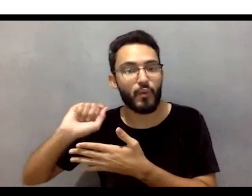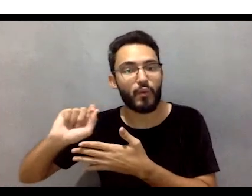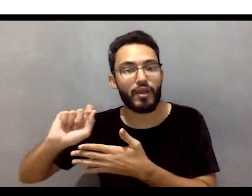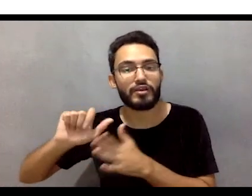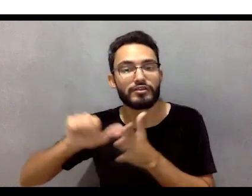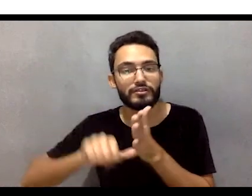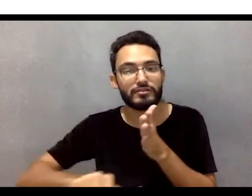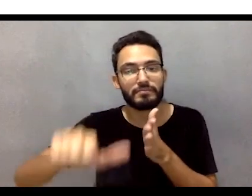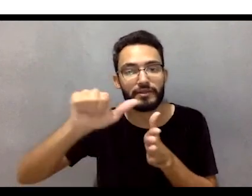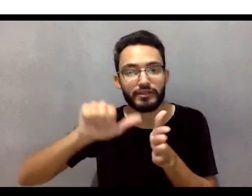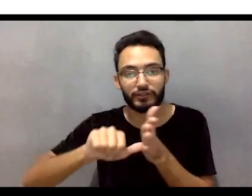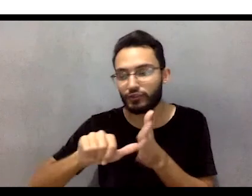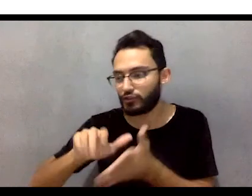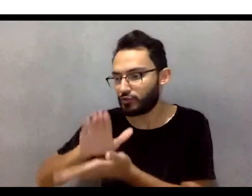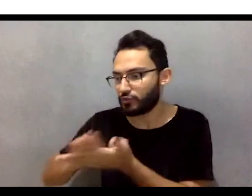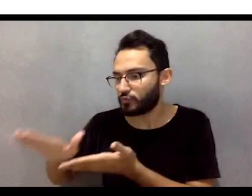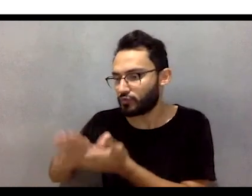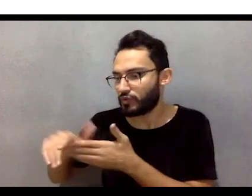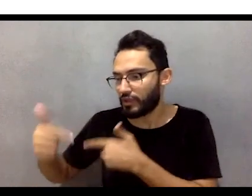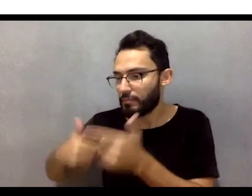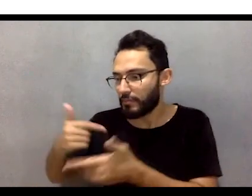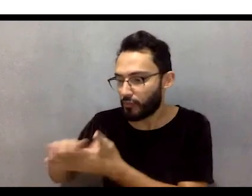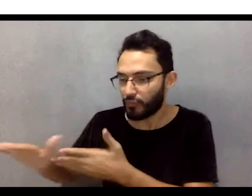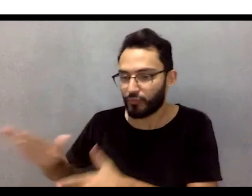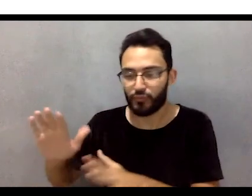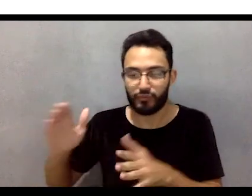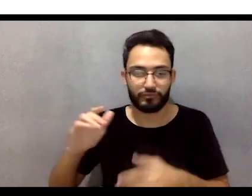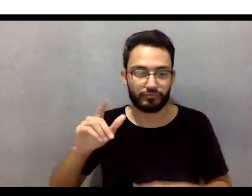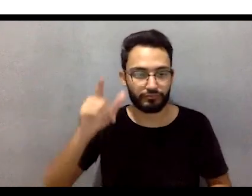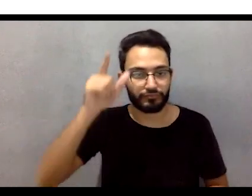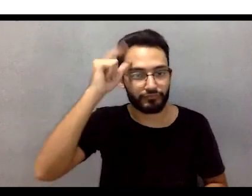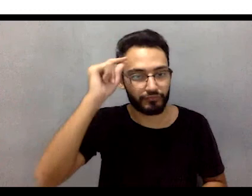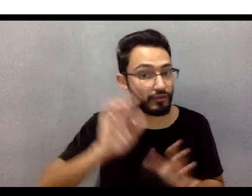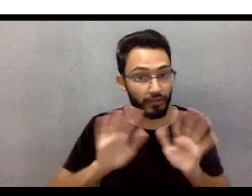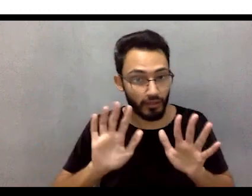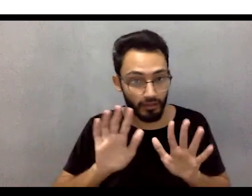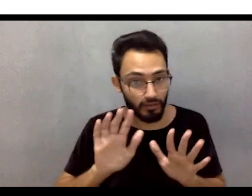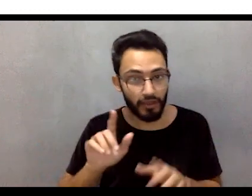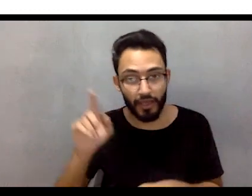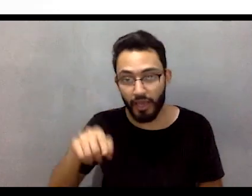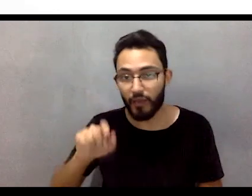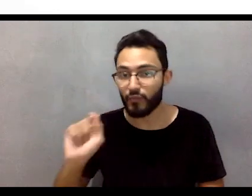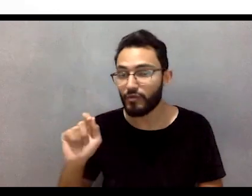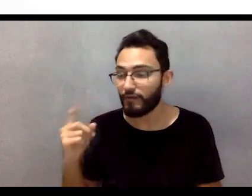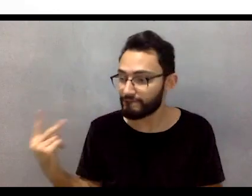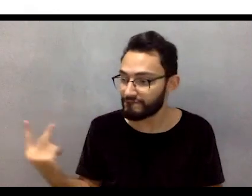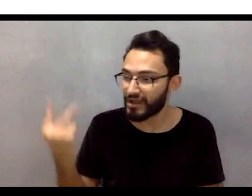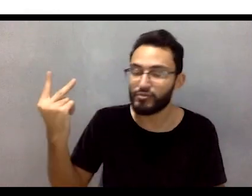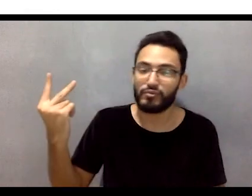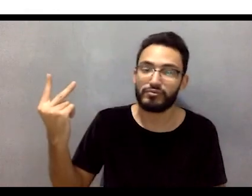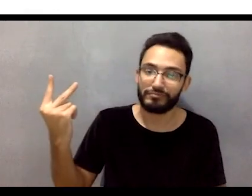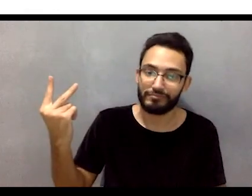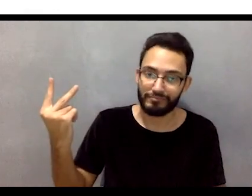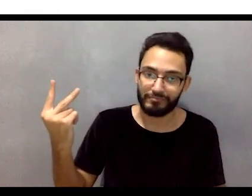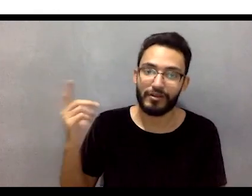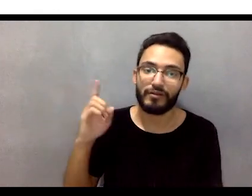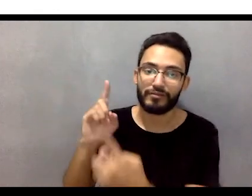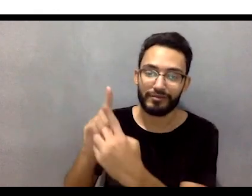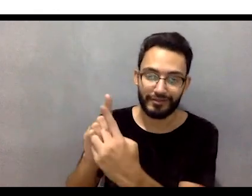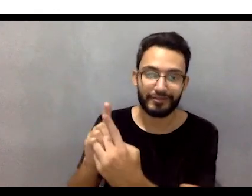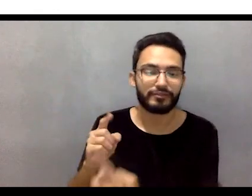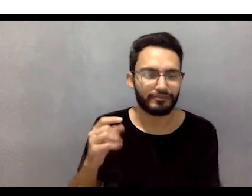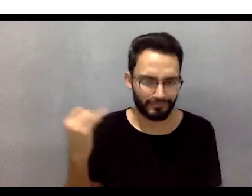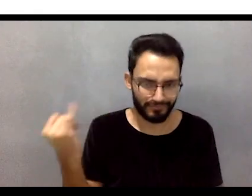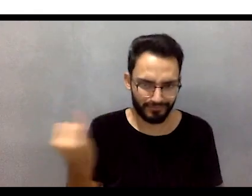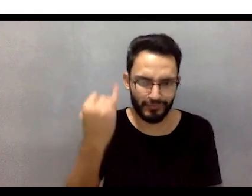a sprint. Ele está criando o valor para o nosso cliente. Então, isso é fundamental para